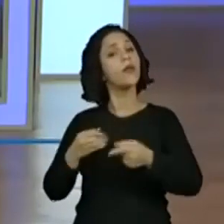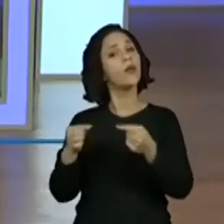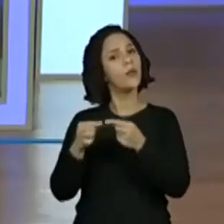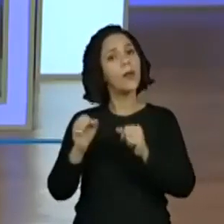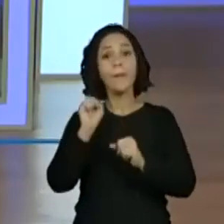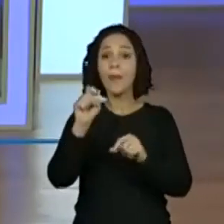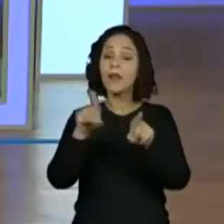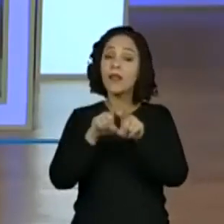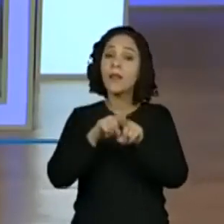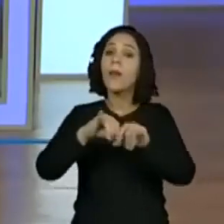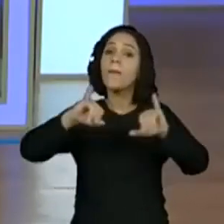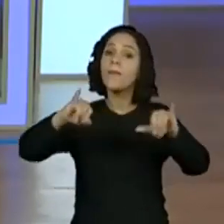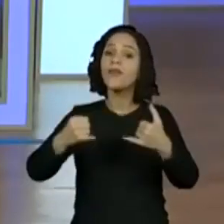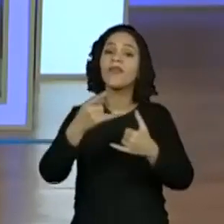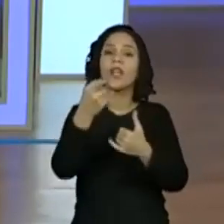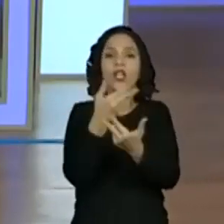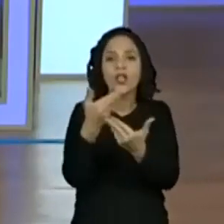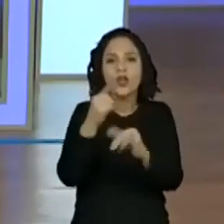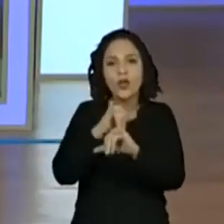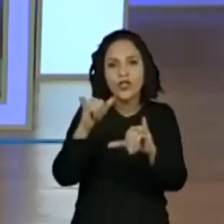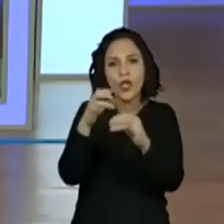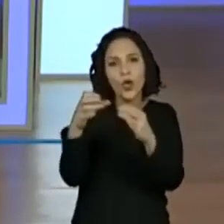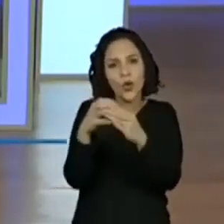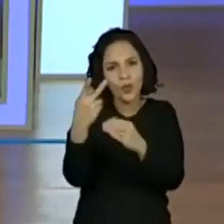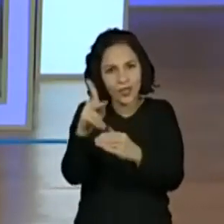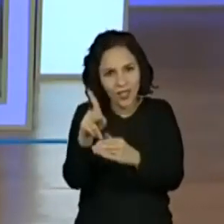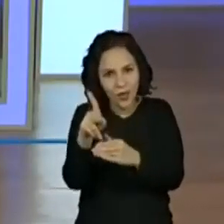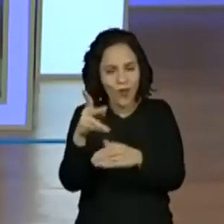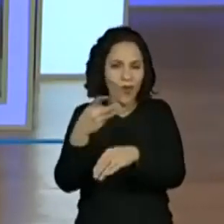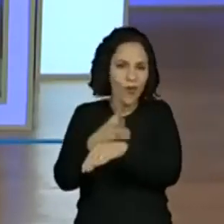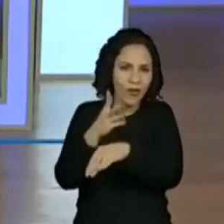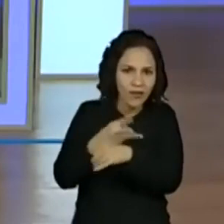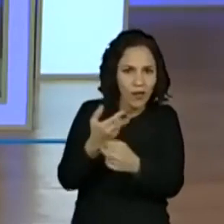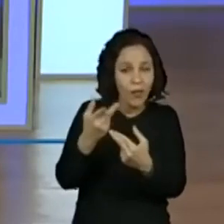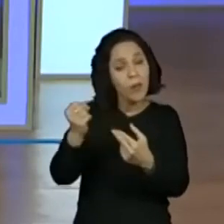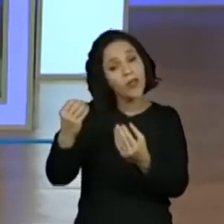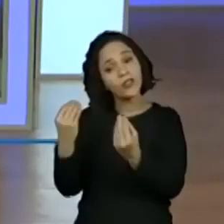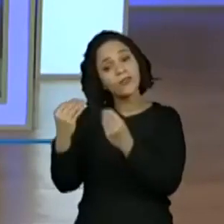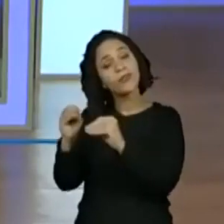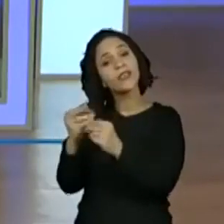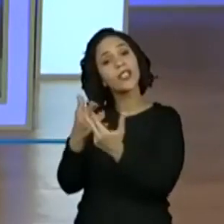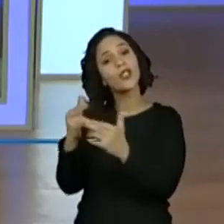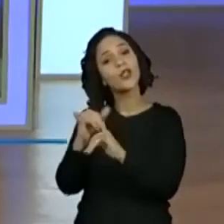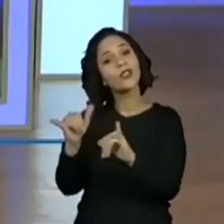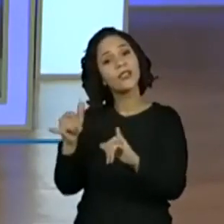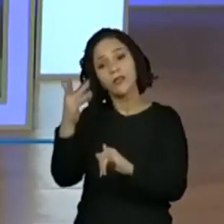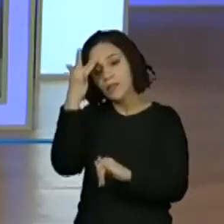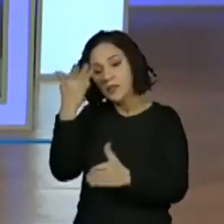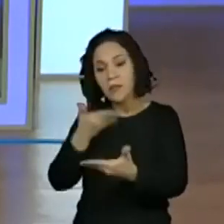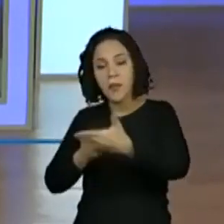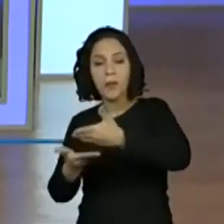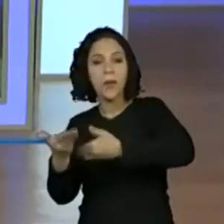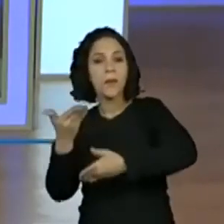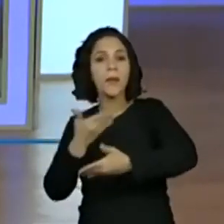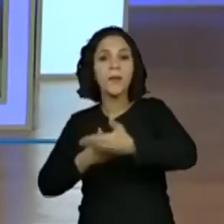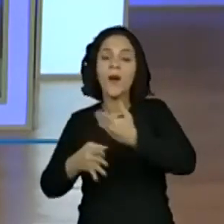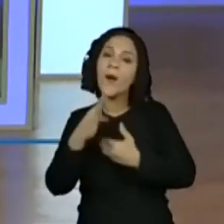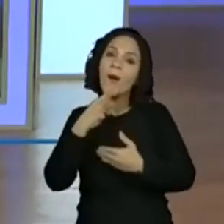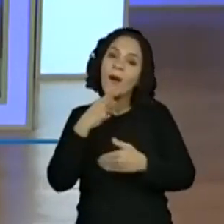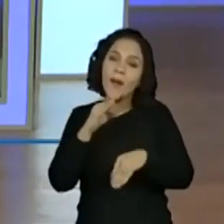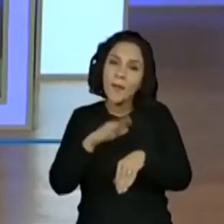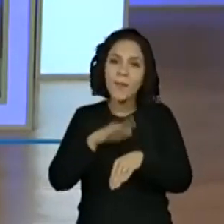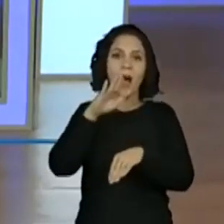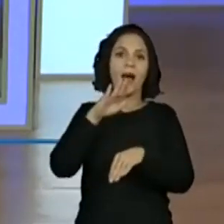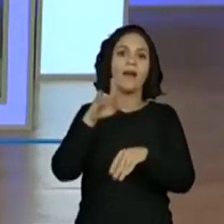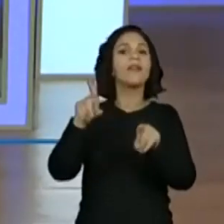podem compartilhar ali notícias, né, nos grupos que eles estão com os professores, para que aí vocês se informem cada vez mais e troquem